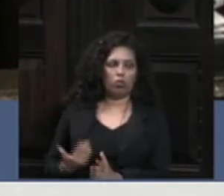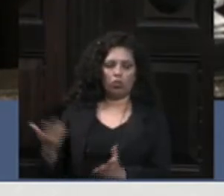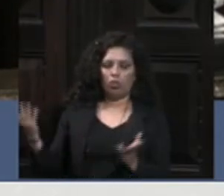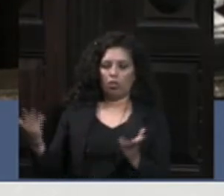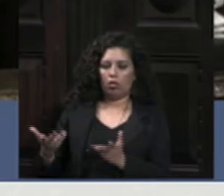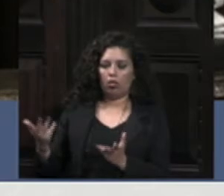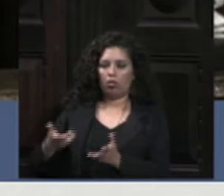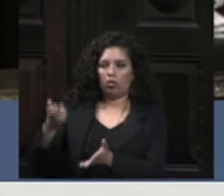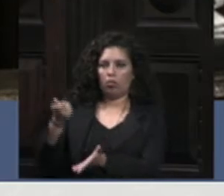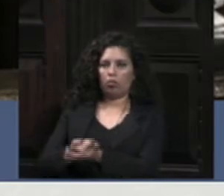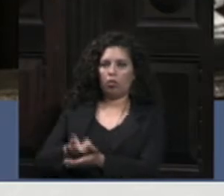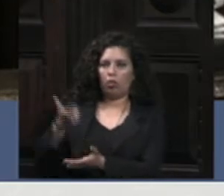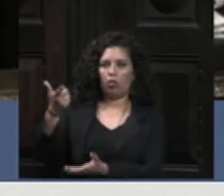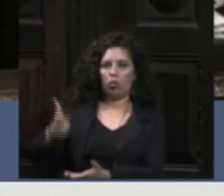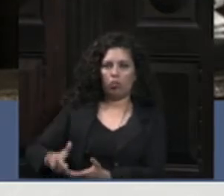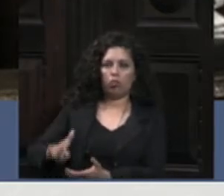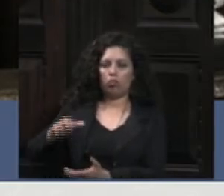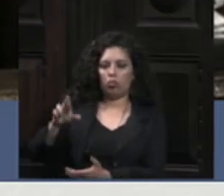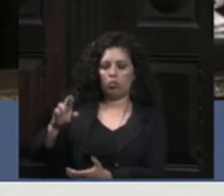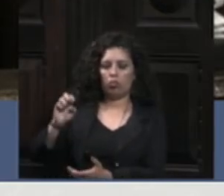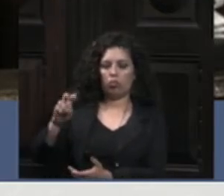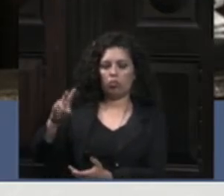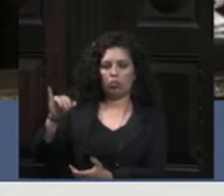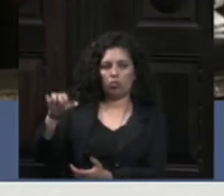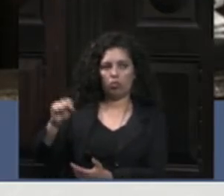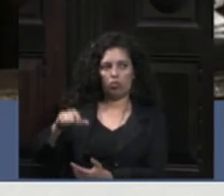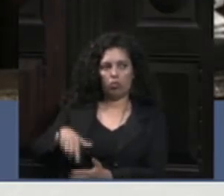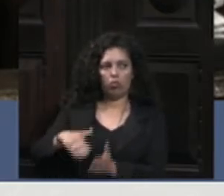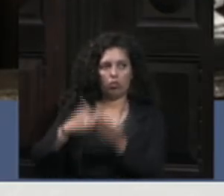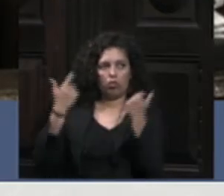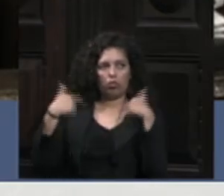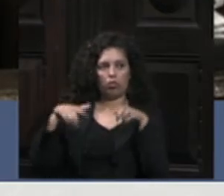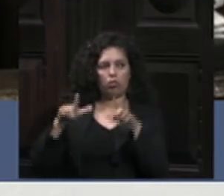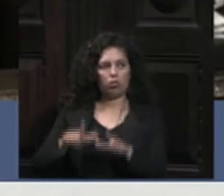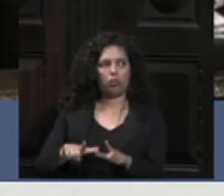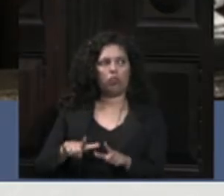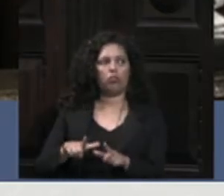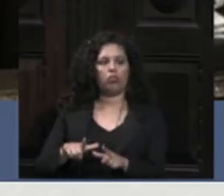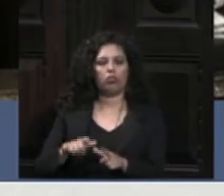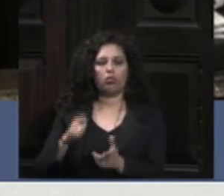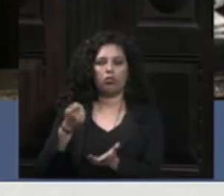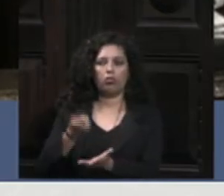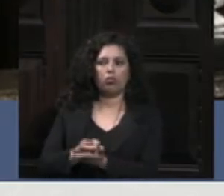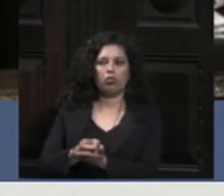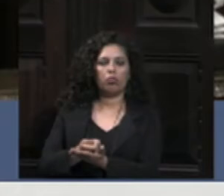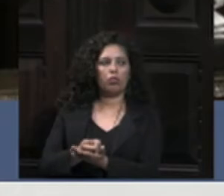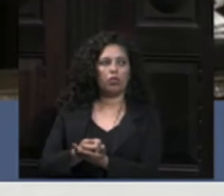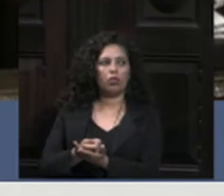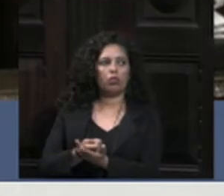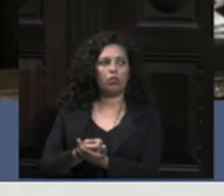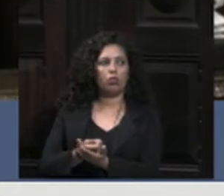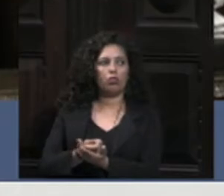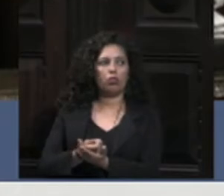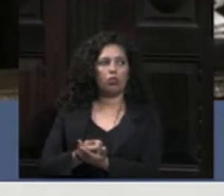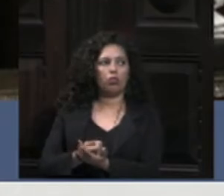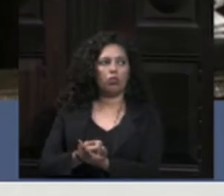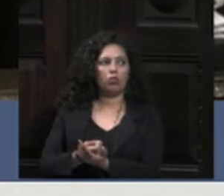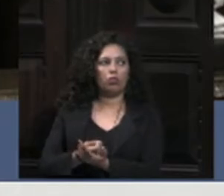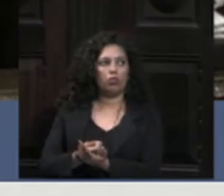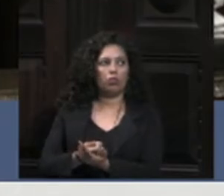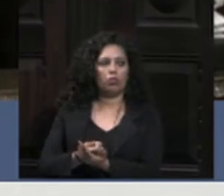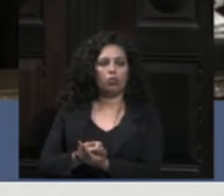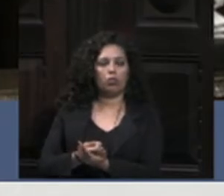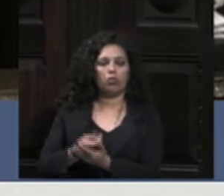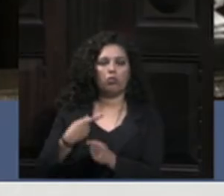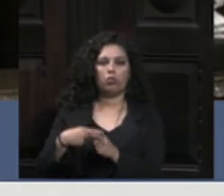refis. Esta casa, obviamente, aprovou. Aí sim,